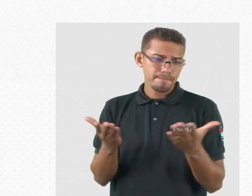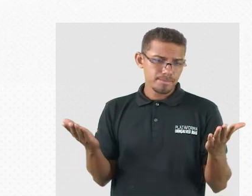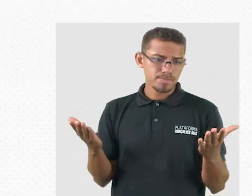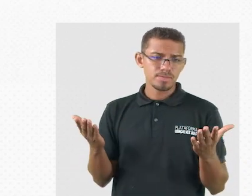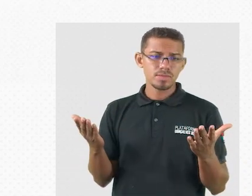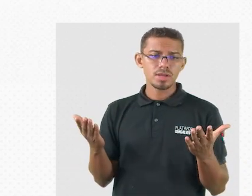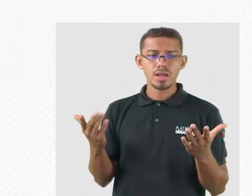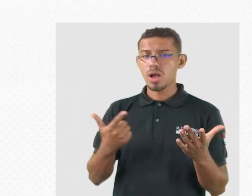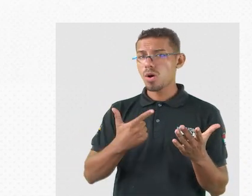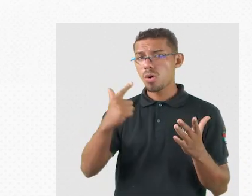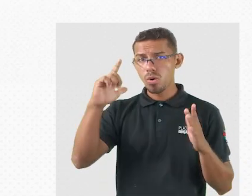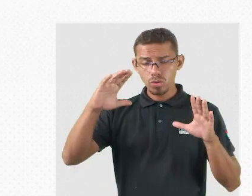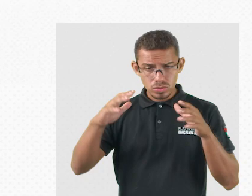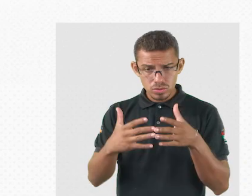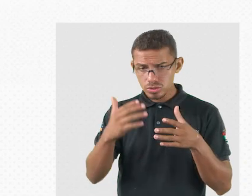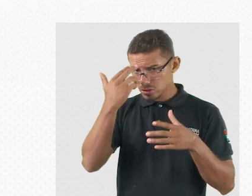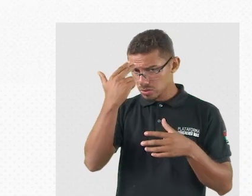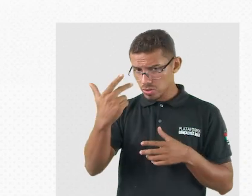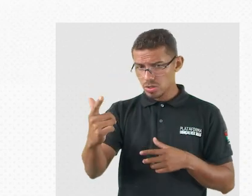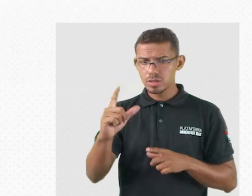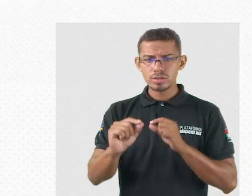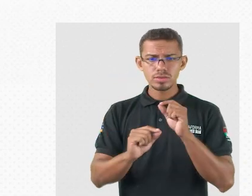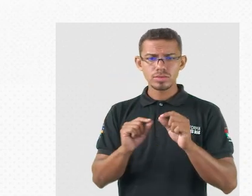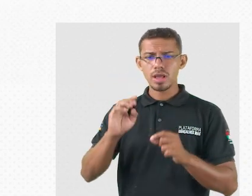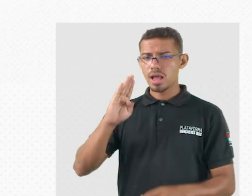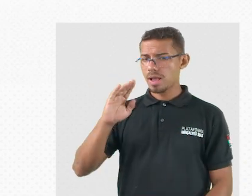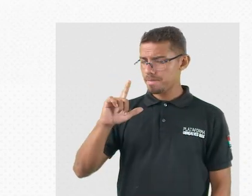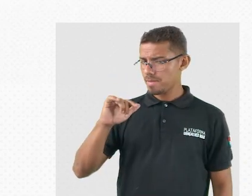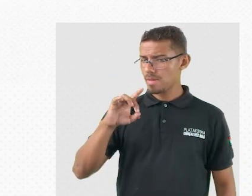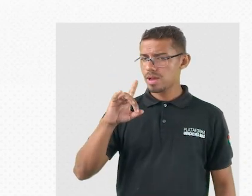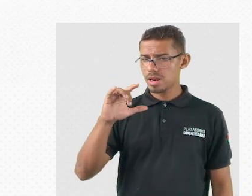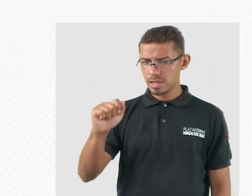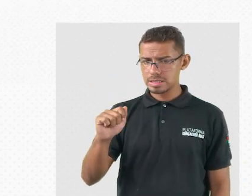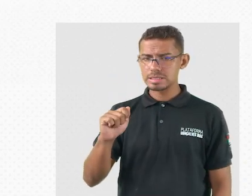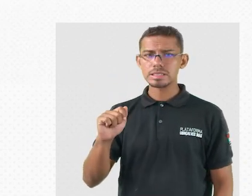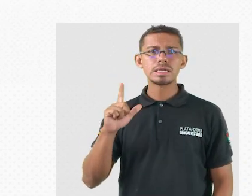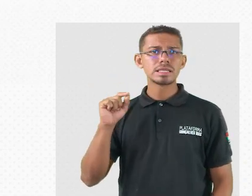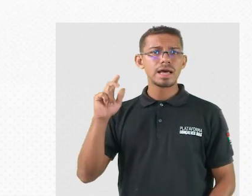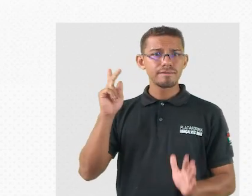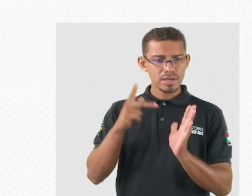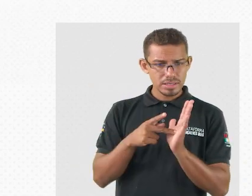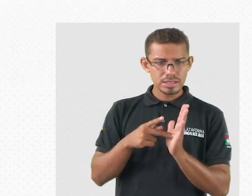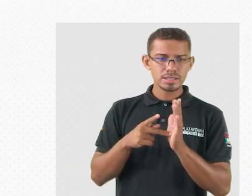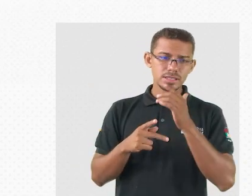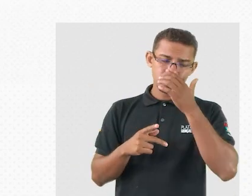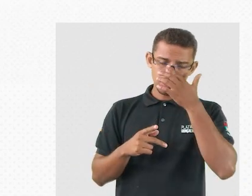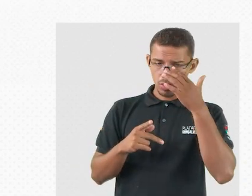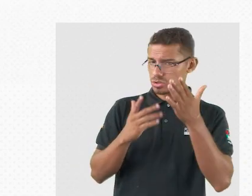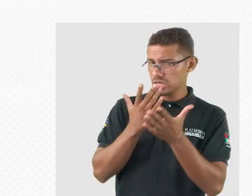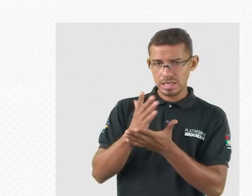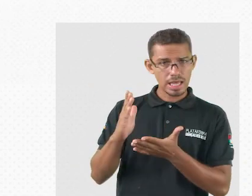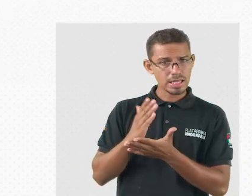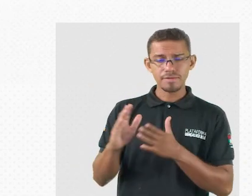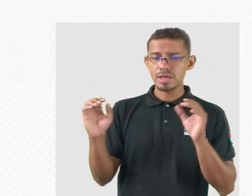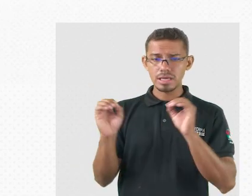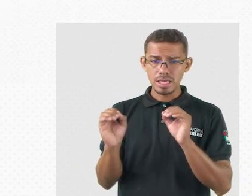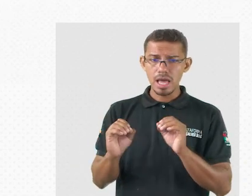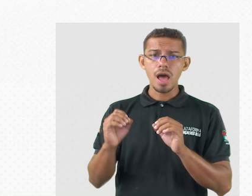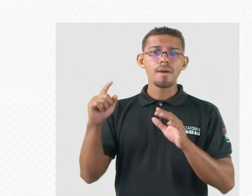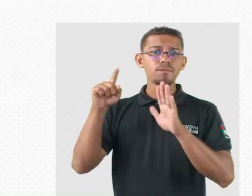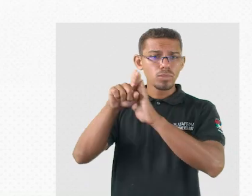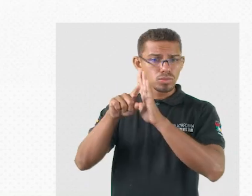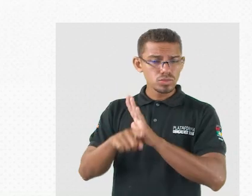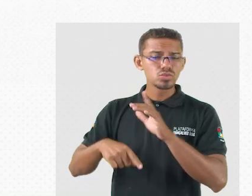há uma outra corrente também histórica que vai dizer que a balaiada, ela, na verdade, não tinha nada a ver com essas questões